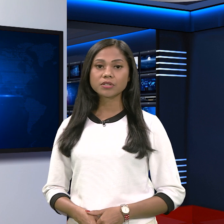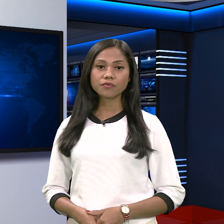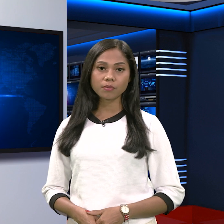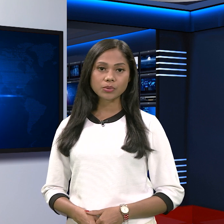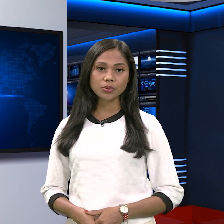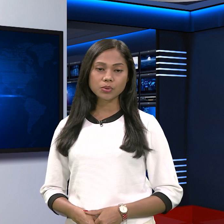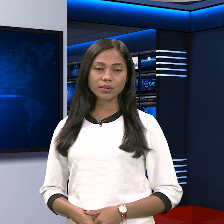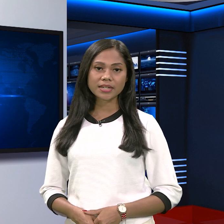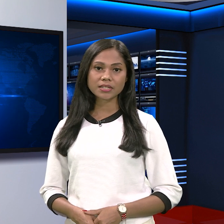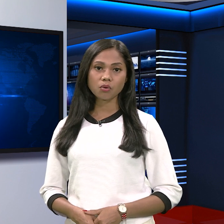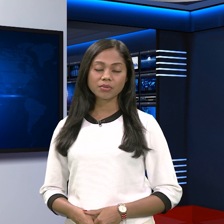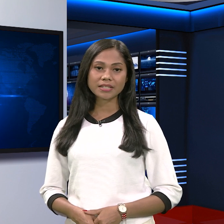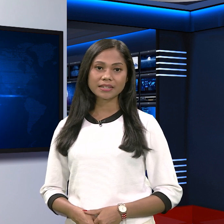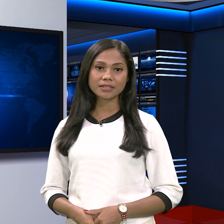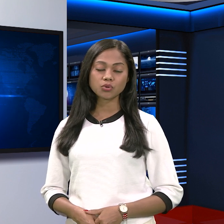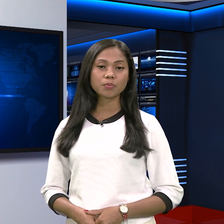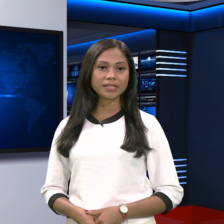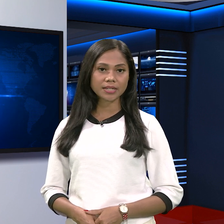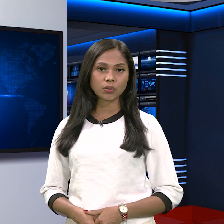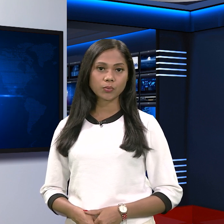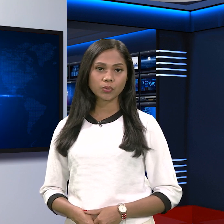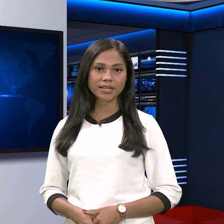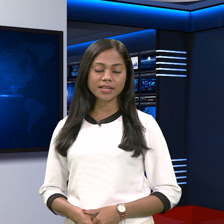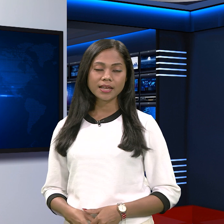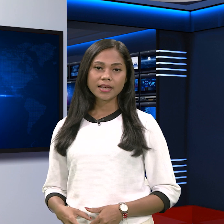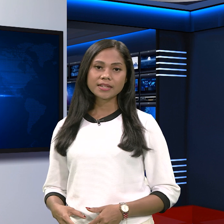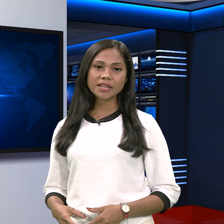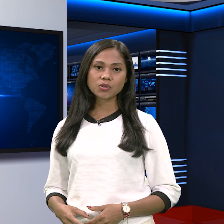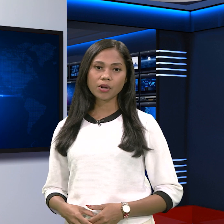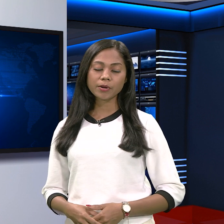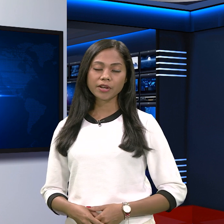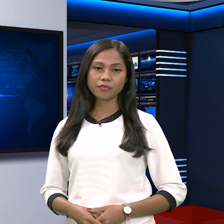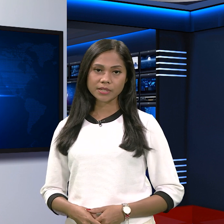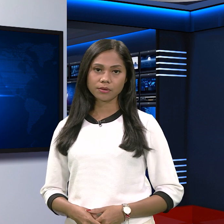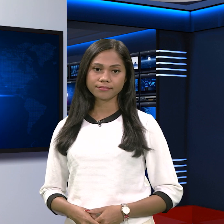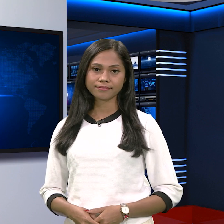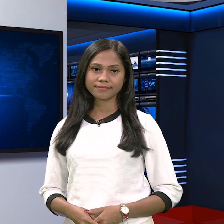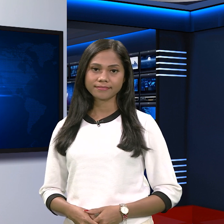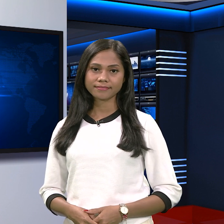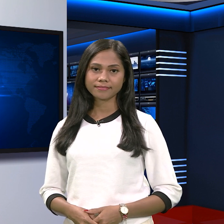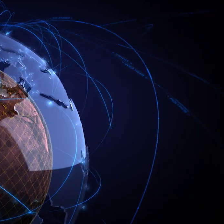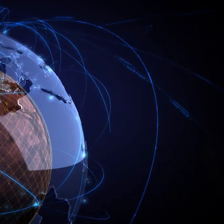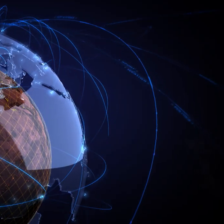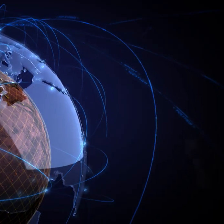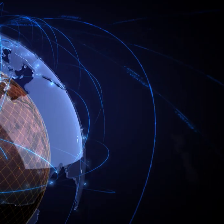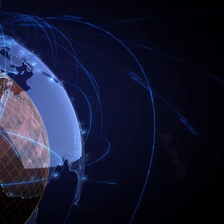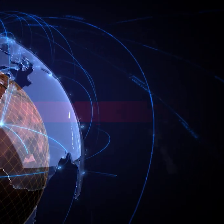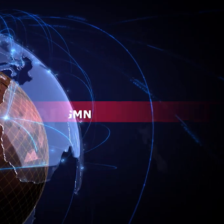últimas informações ocorridas na comunidade dos países de língua portuguesa. Iniciamos com a primeira informação.